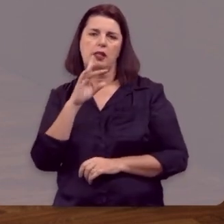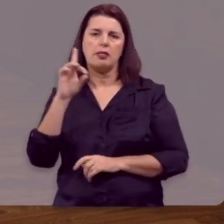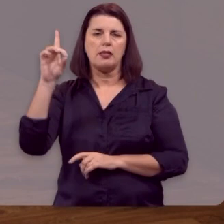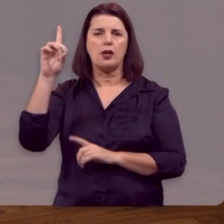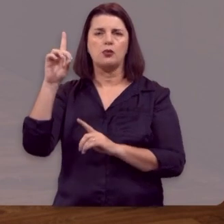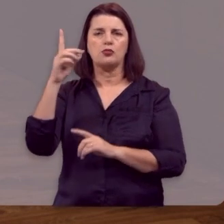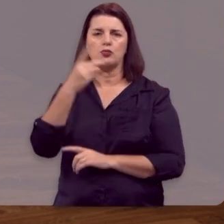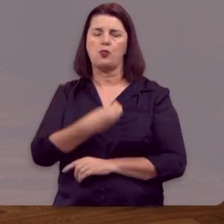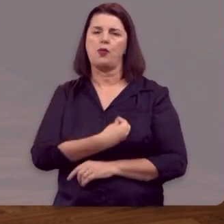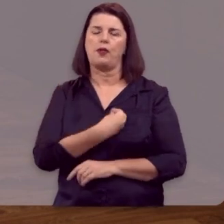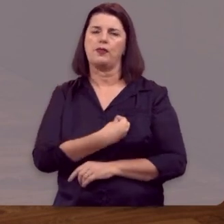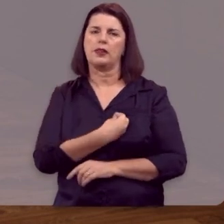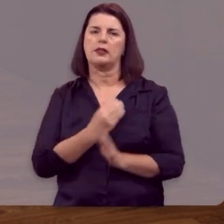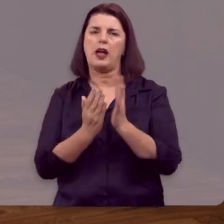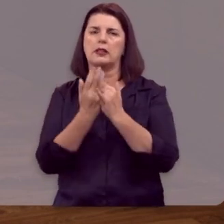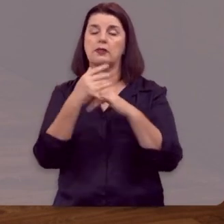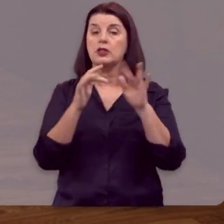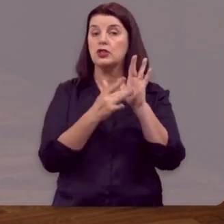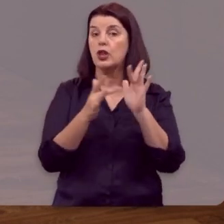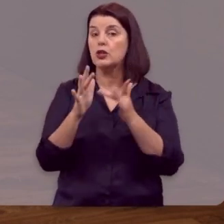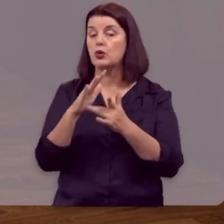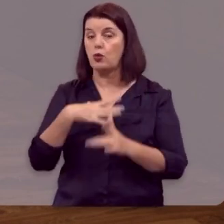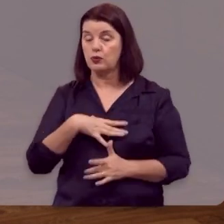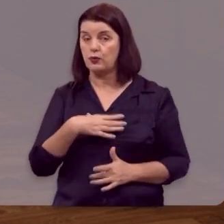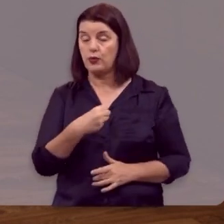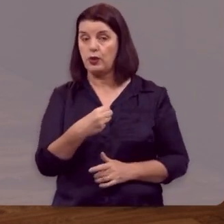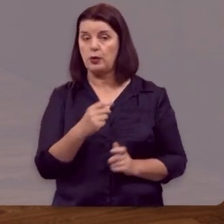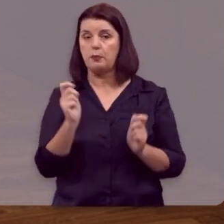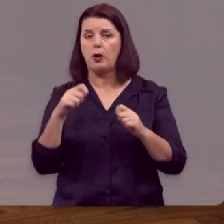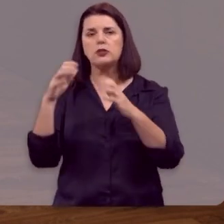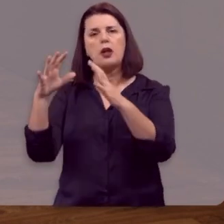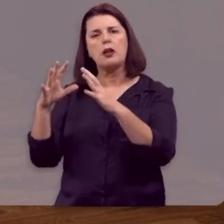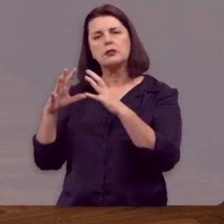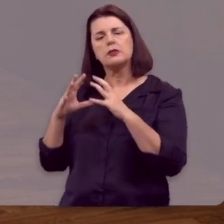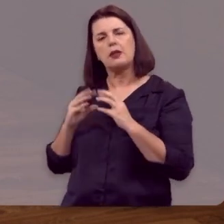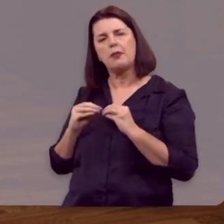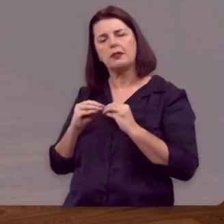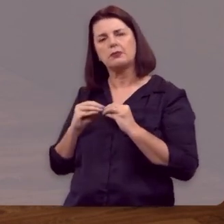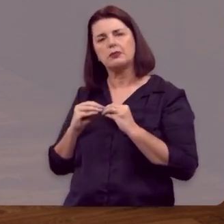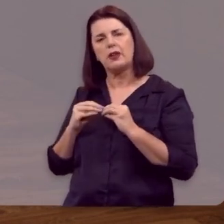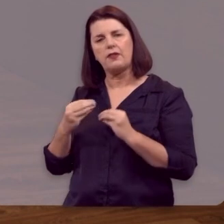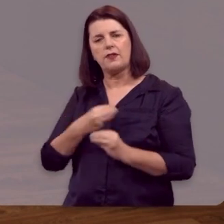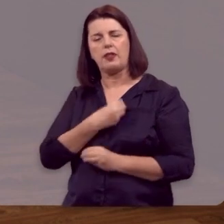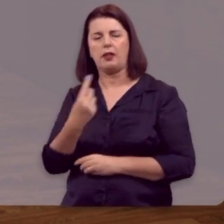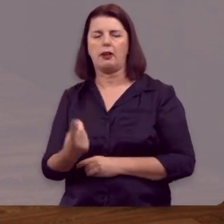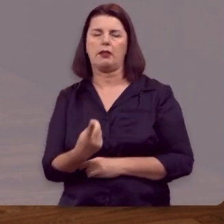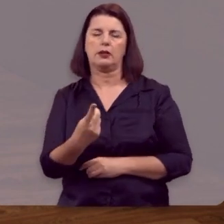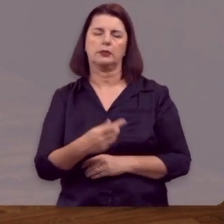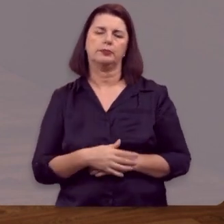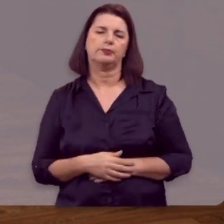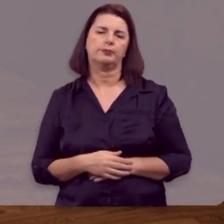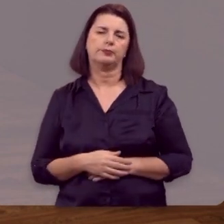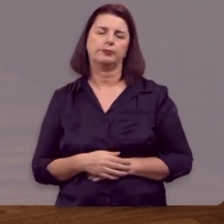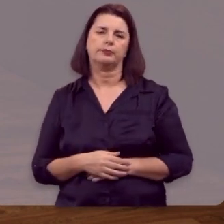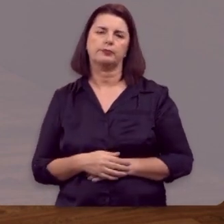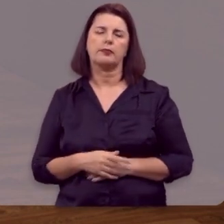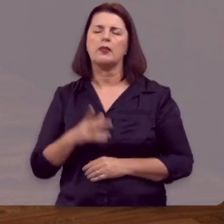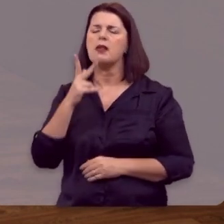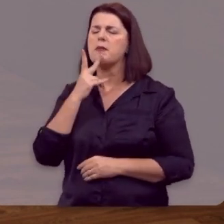como Deus da sua vida, por meio de Jesus, o seu Filho, e receber nele e dele a vida